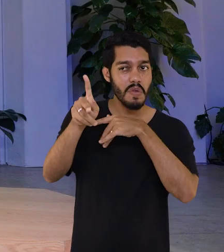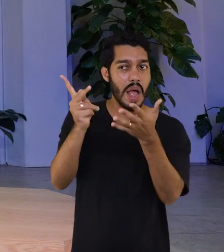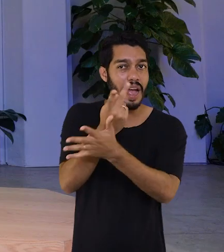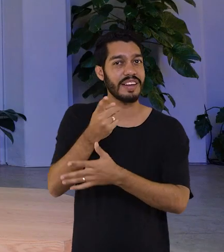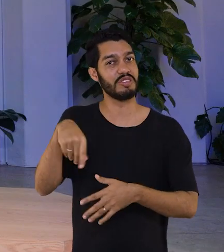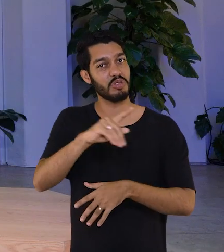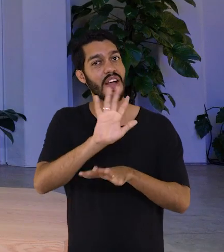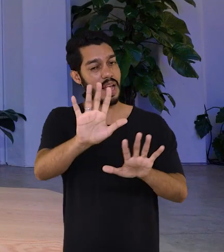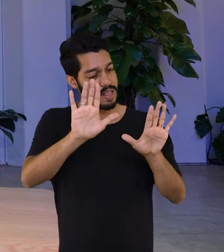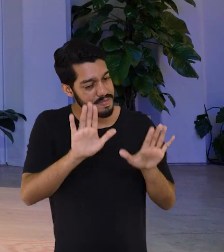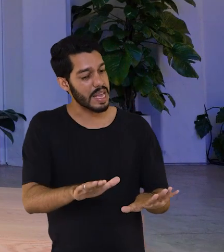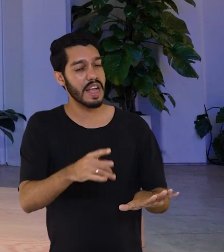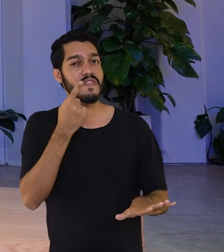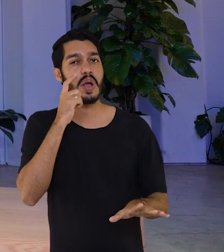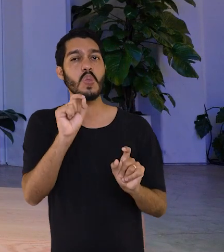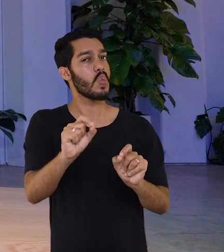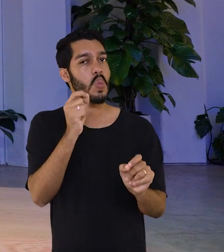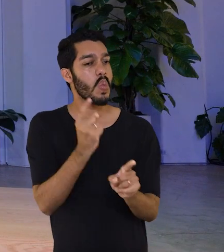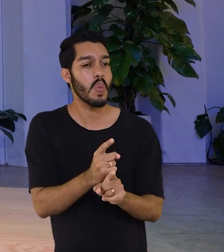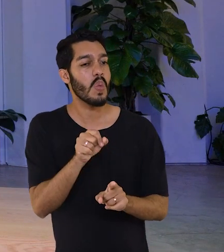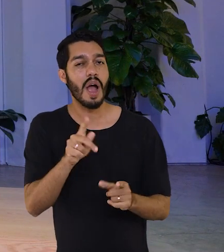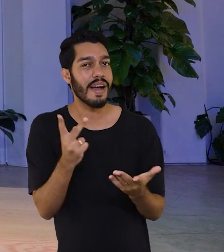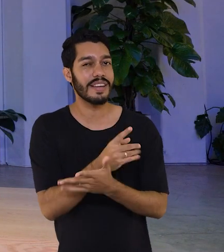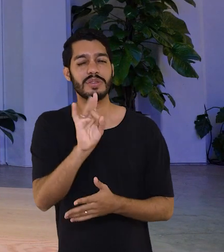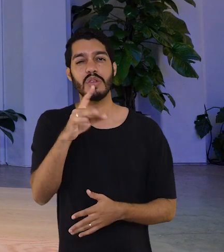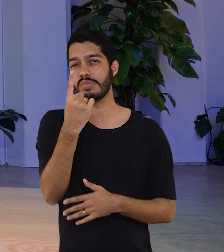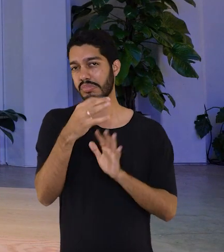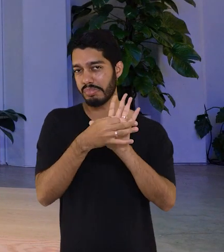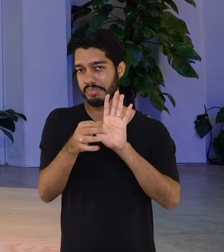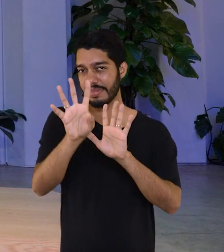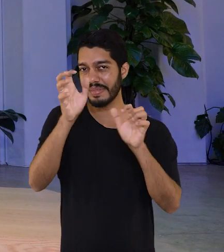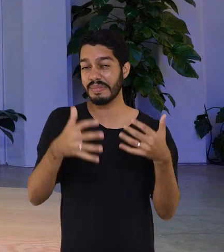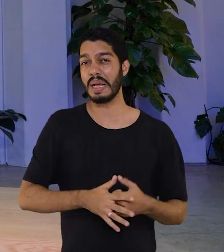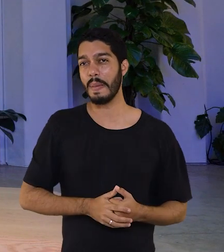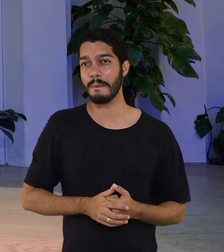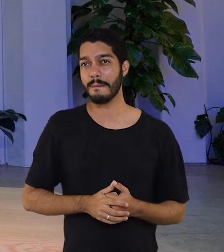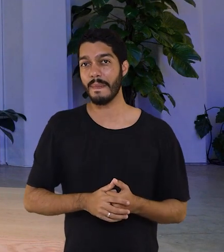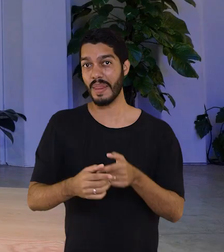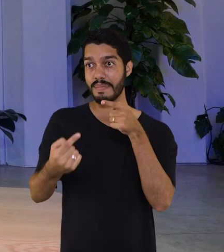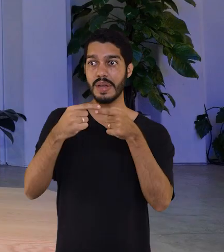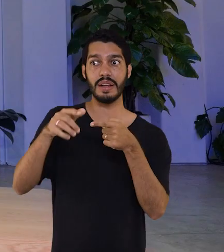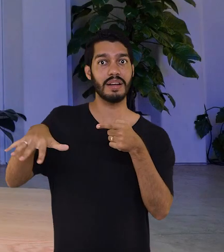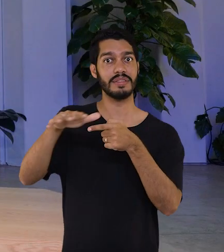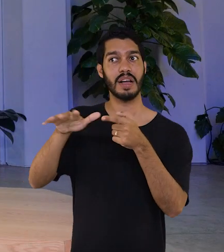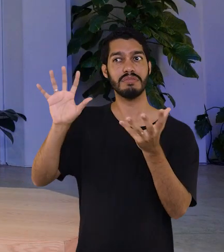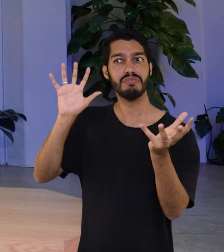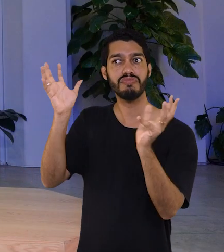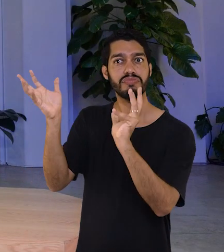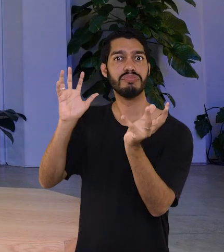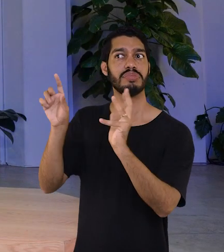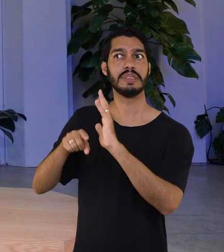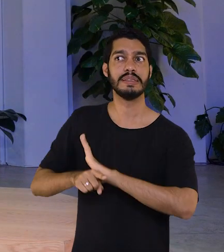falou, a gente vai prender todo mundo aqui até amanhã. Vamos achar que... Mas e se eu puder só dar um comentário? Cara, repara, a gente tem a EA